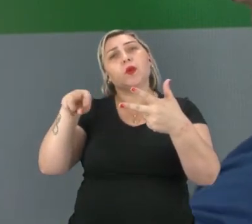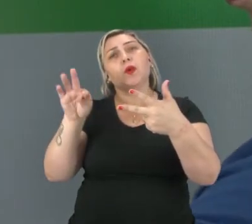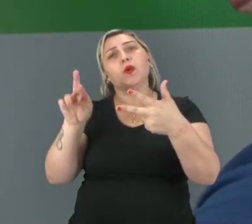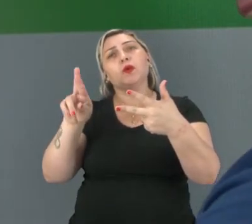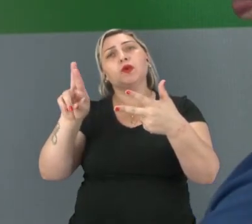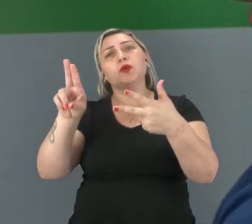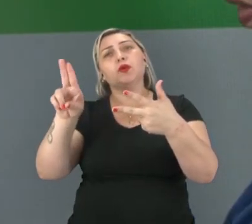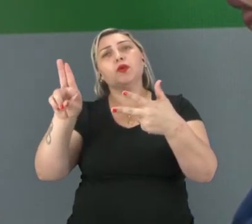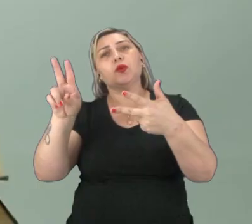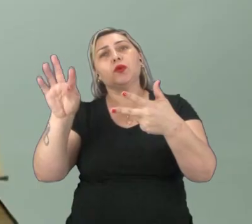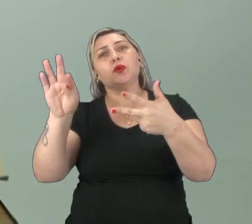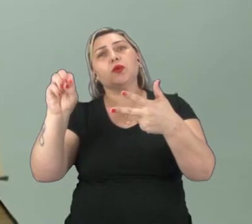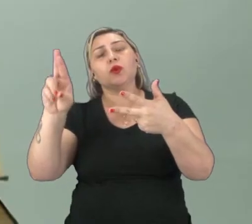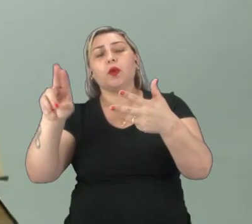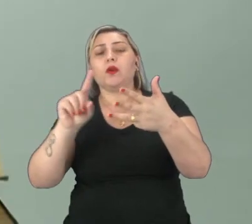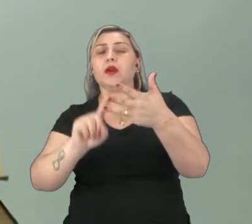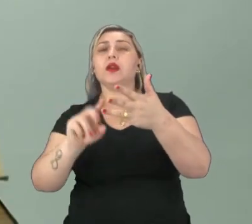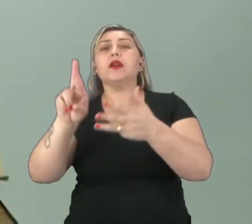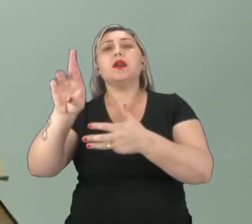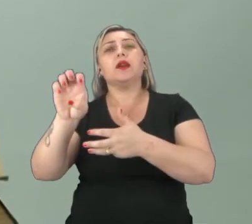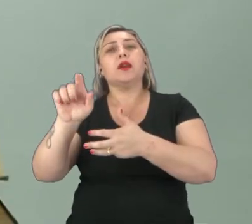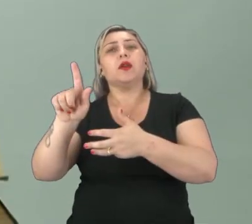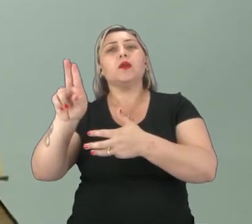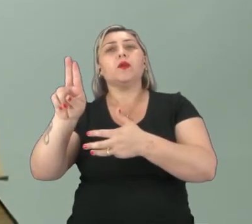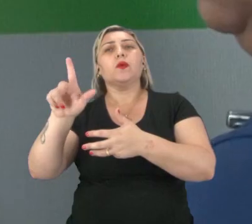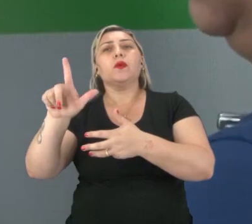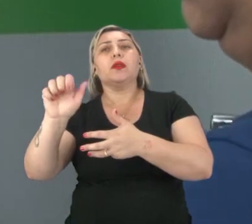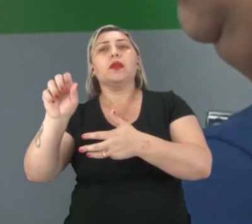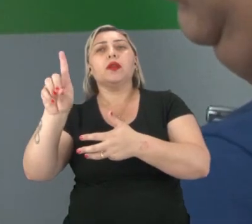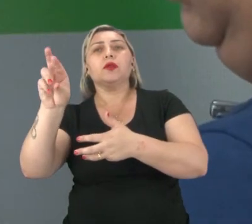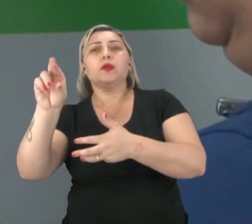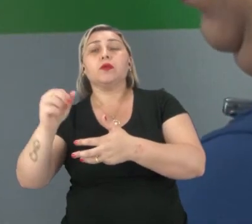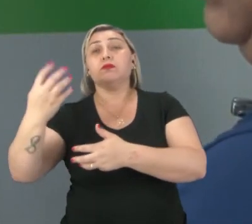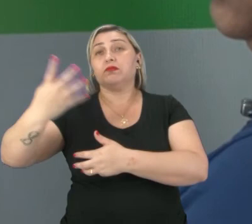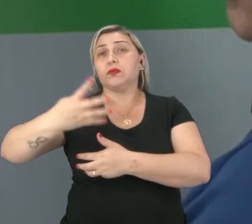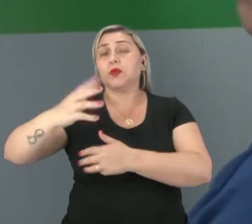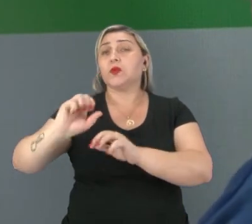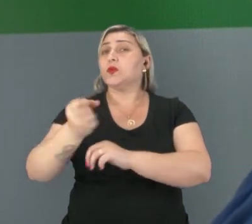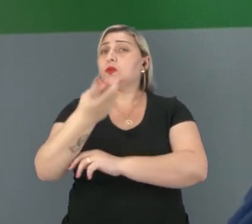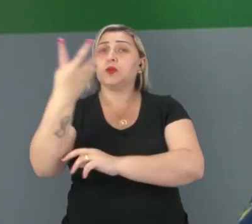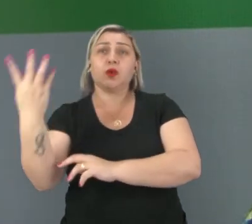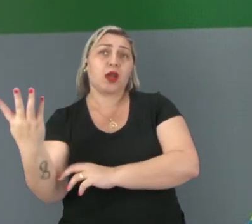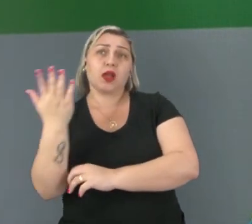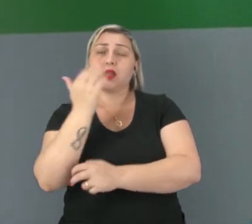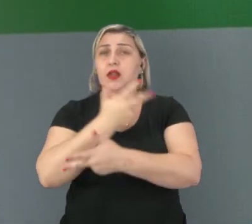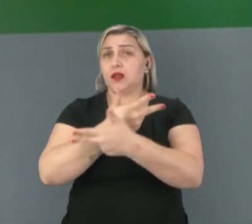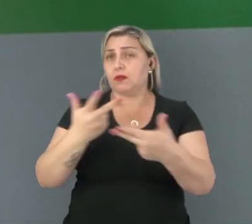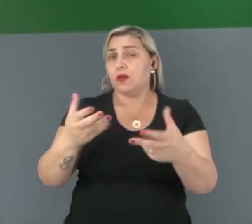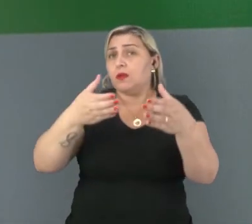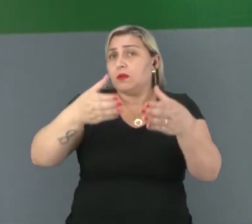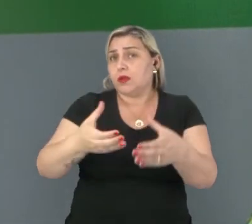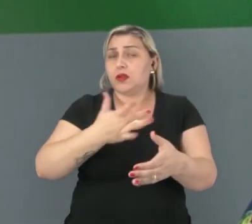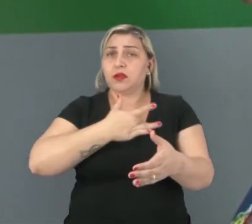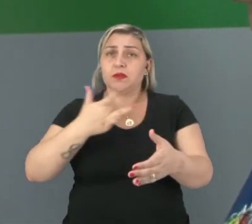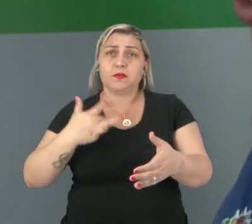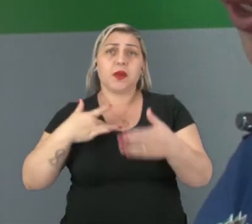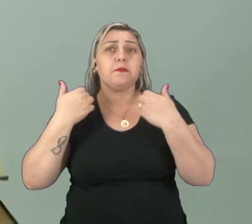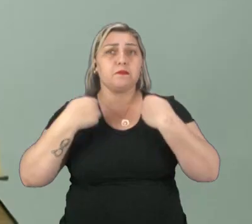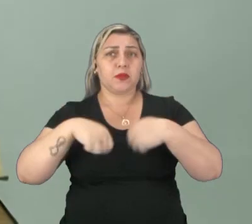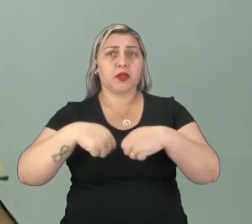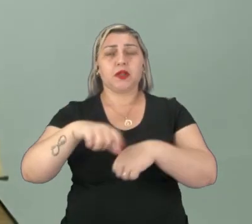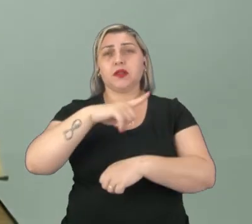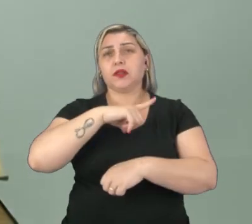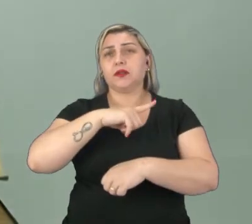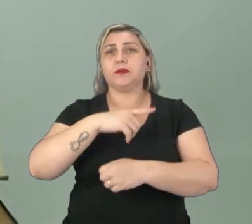construtor ou regulador. Quarta pergunta: quais tipos de alimentos um prato saudável deve